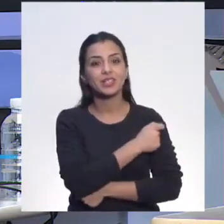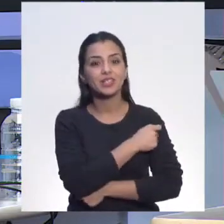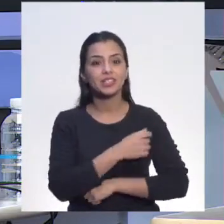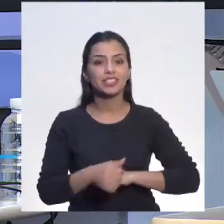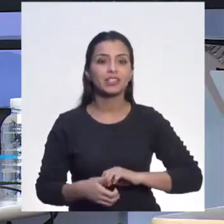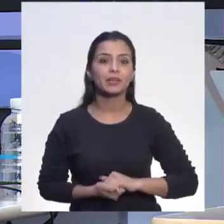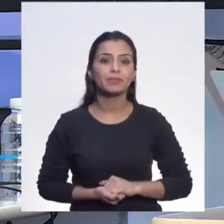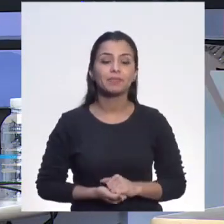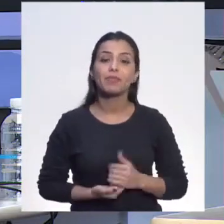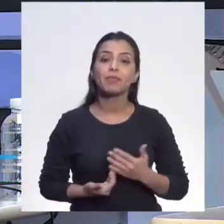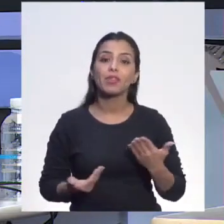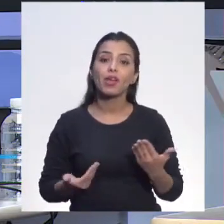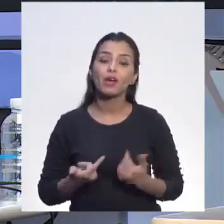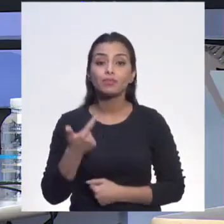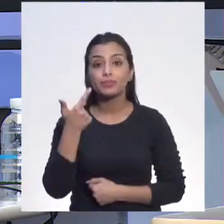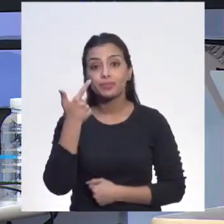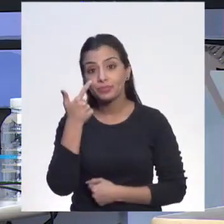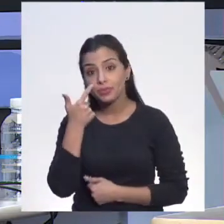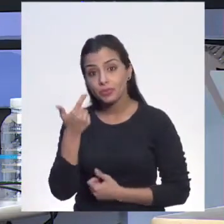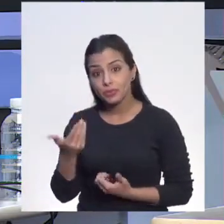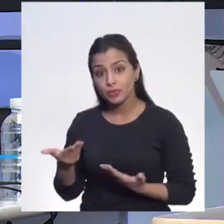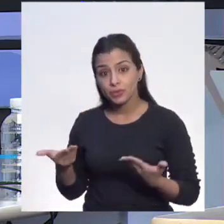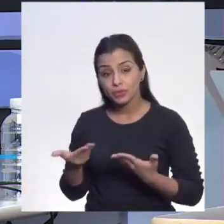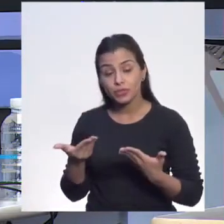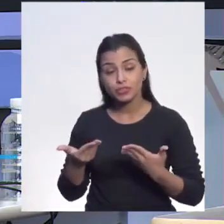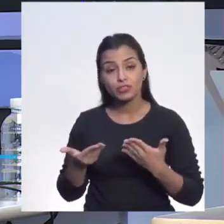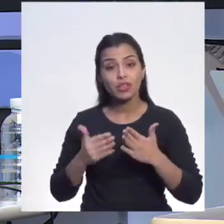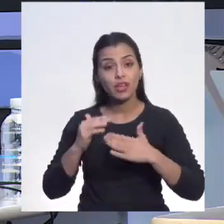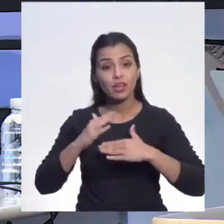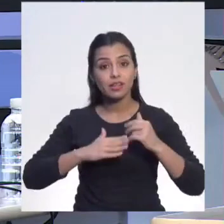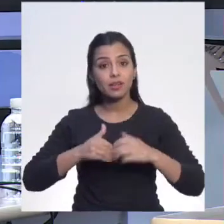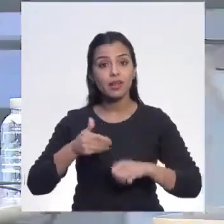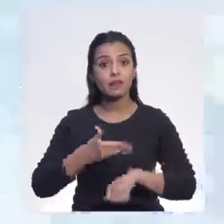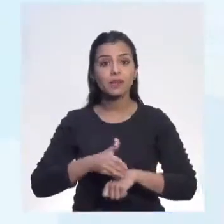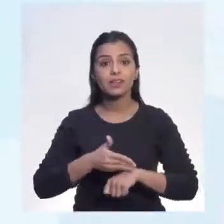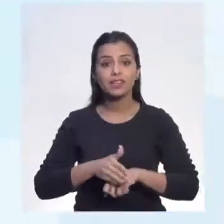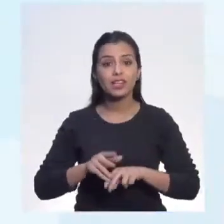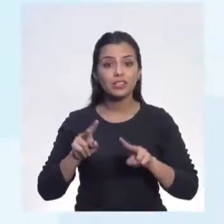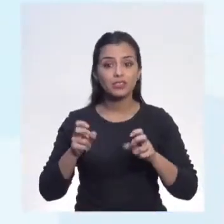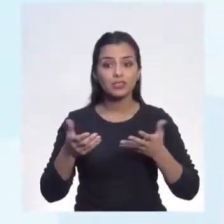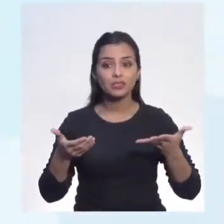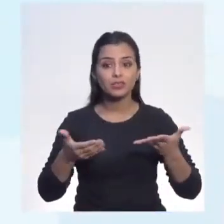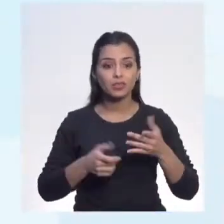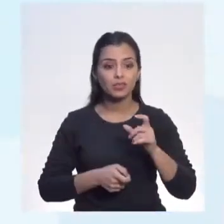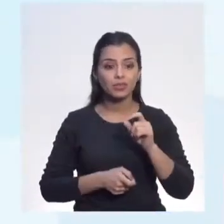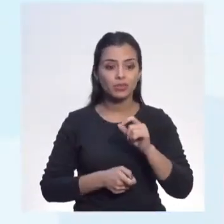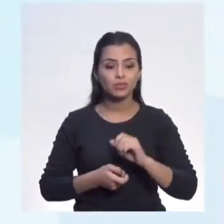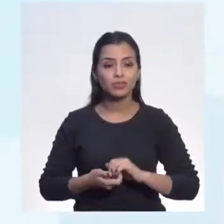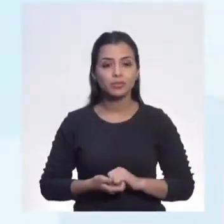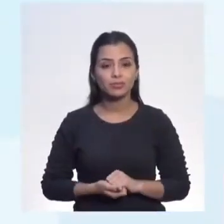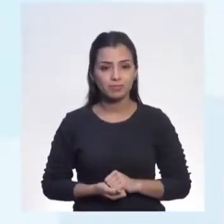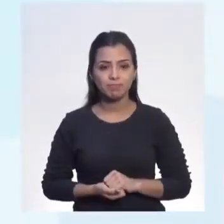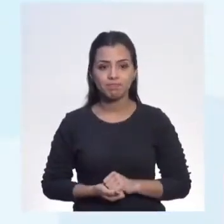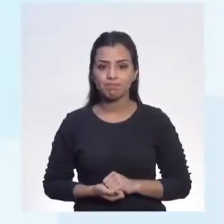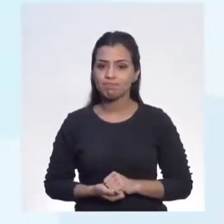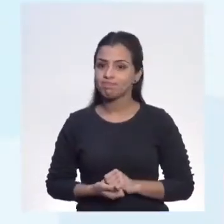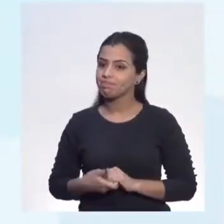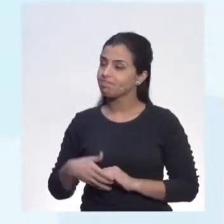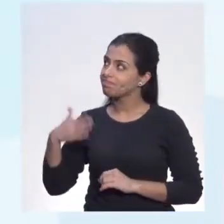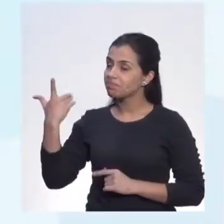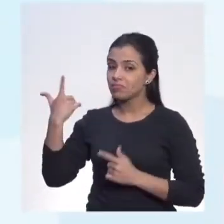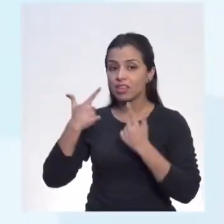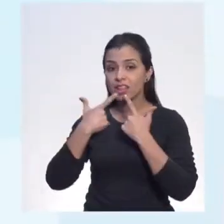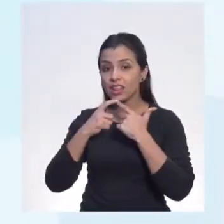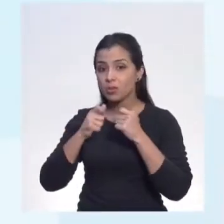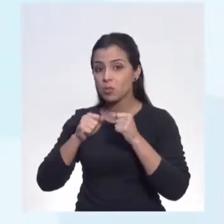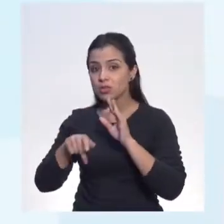gente, hoje, né, qual é a habilidade que nós iremos trabalhar na aula de hoje? Pesquisar profissionais e profissões diretamente ligados à linguagem